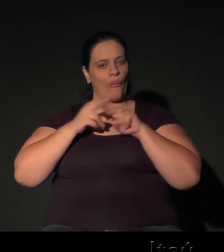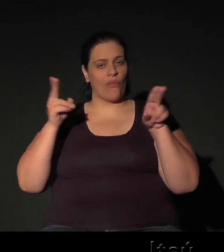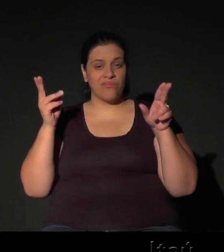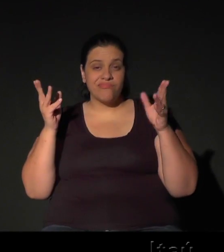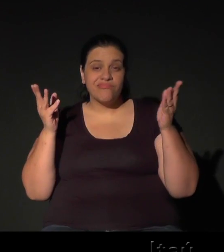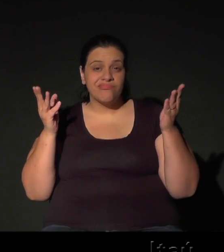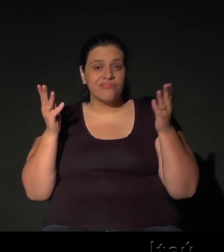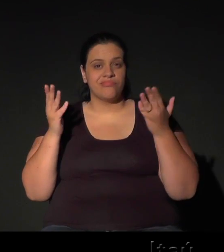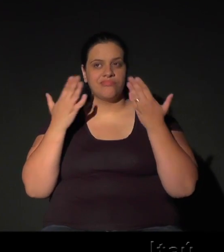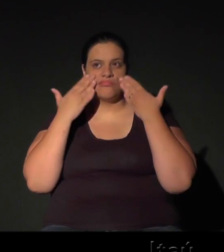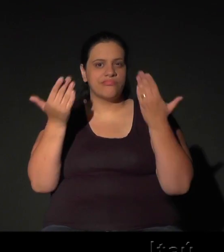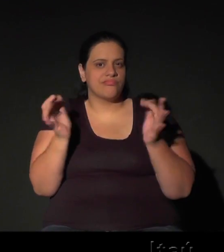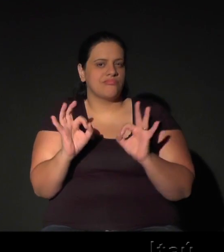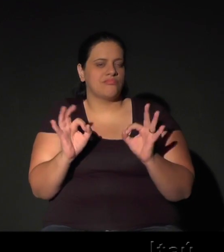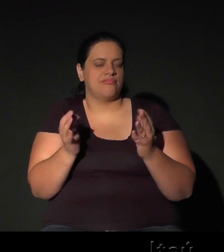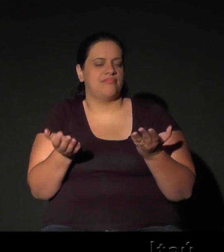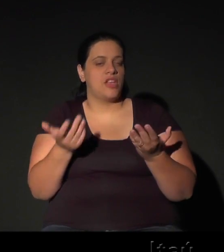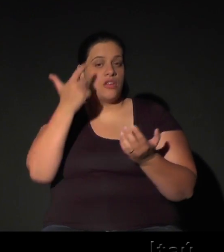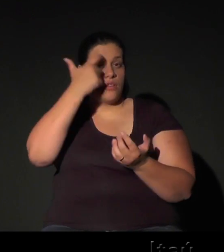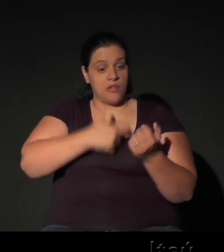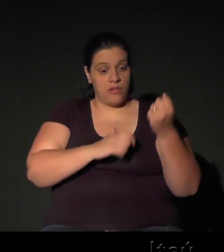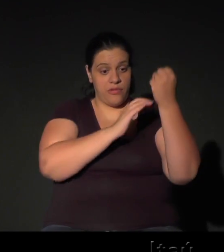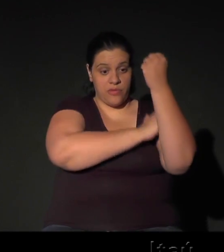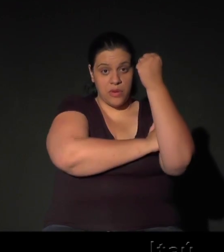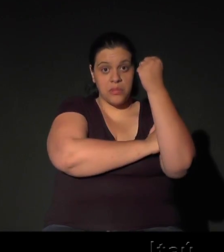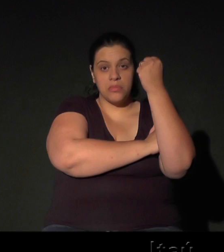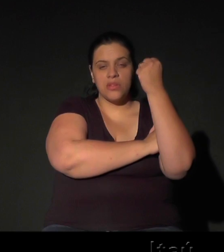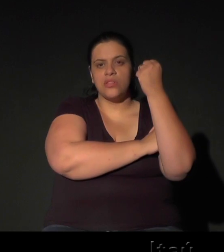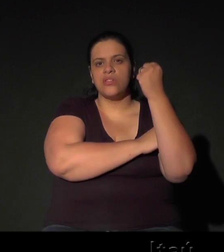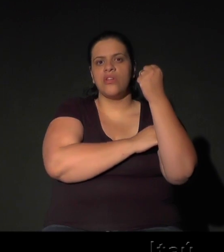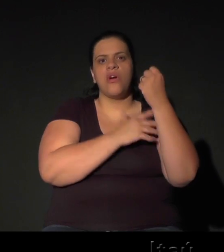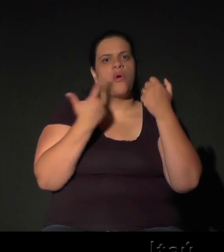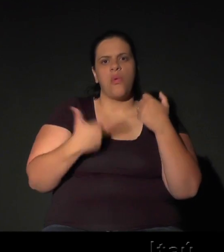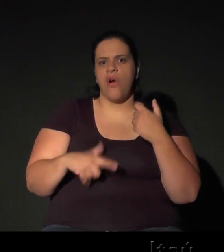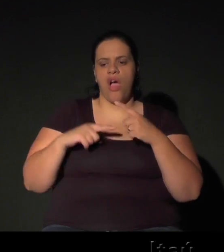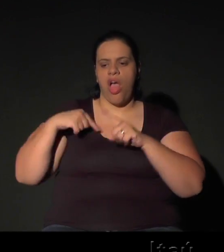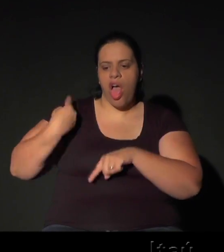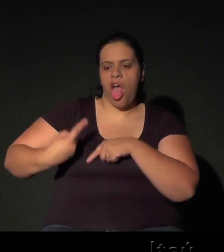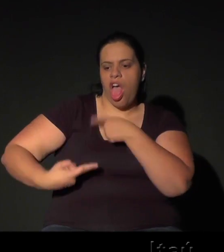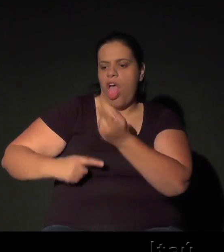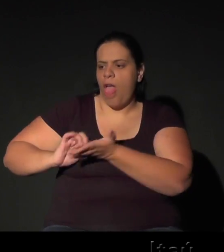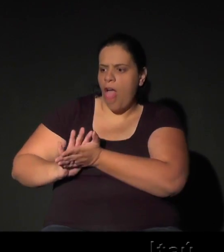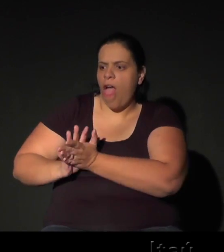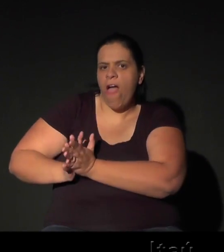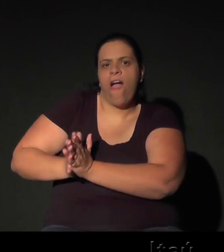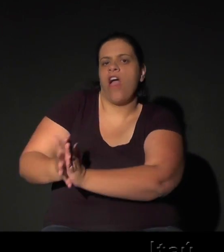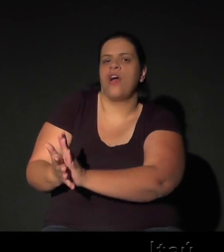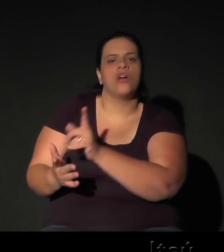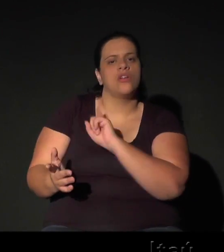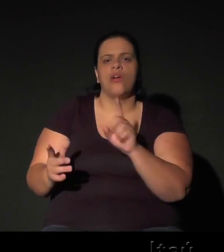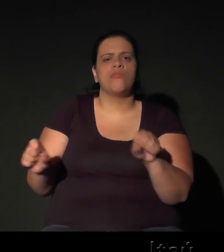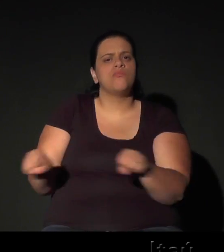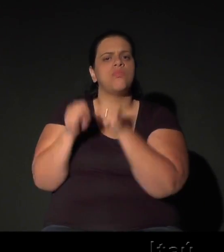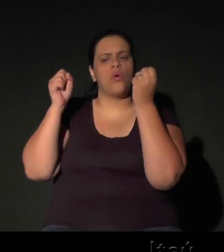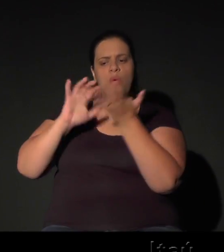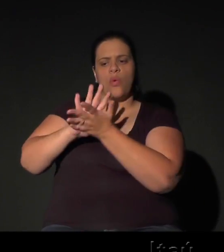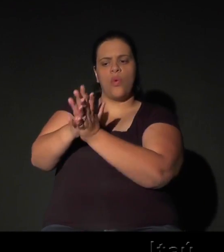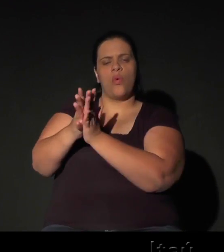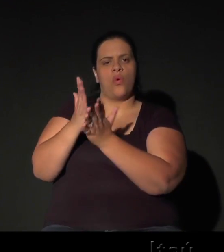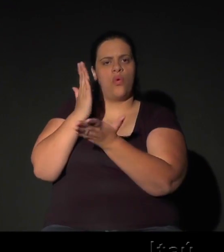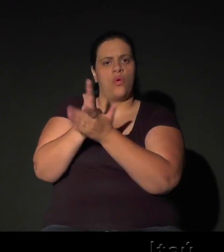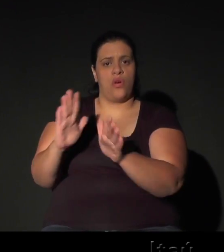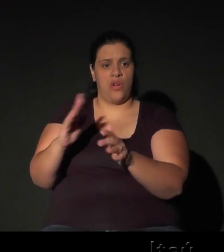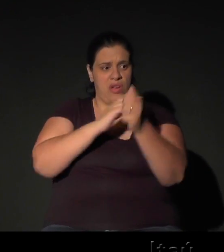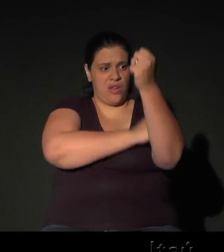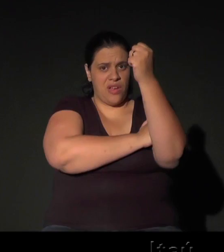gente quanto feministas a gente não tá lutando para reproduzir lógicas de opressão a gente tá lutando para romper então não dá para ser